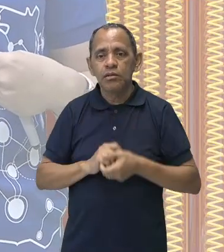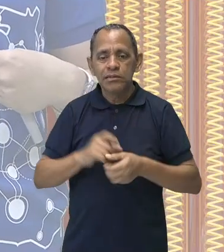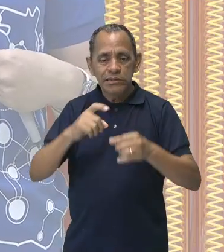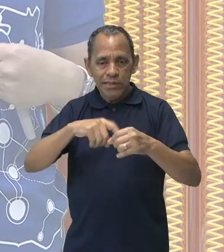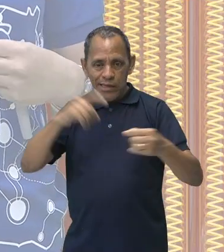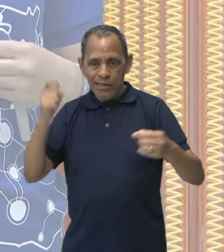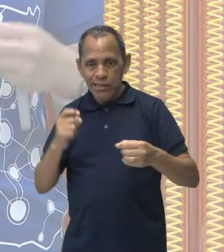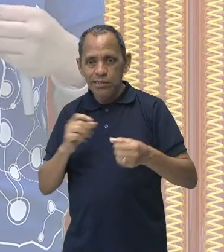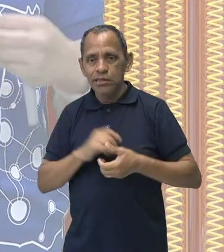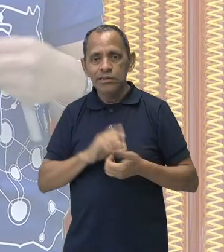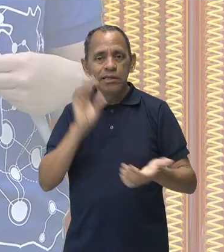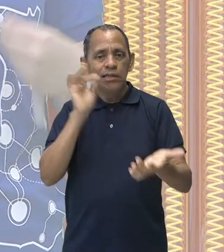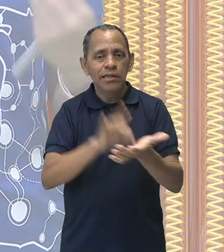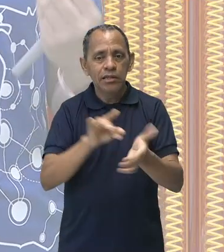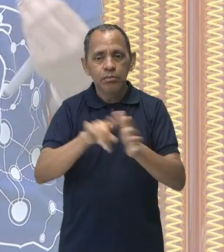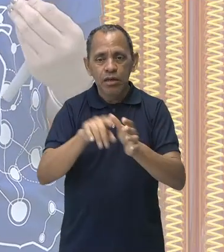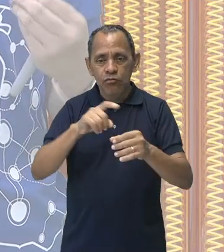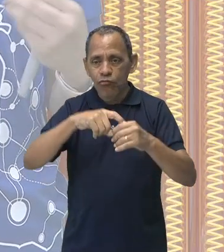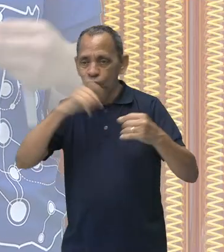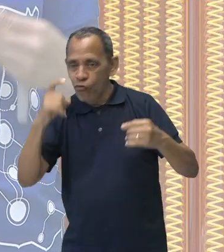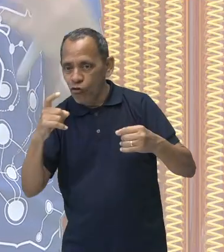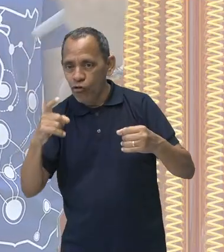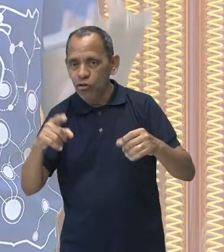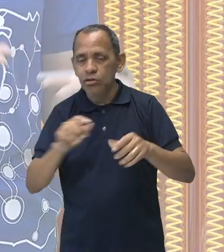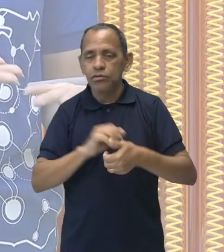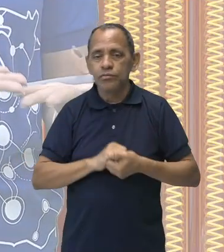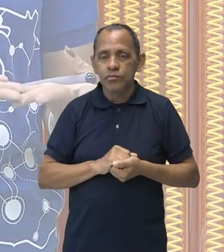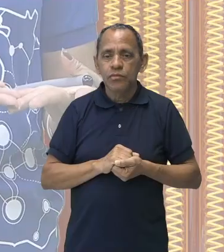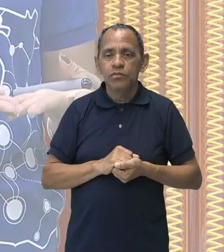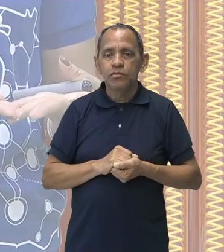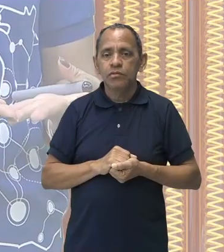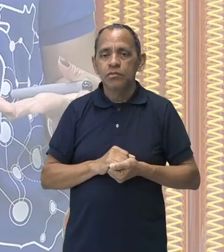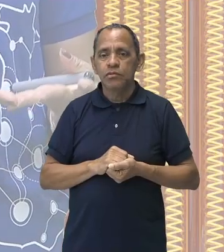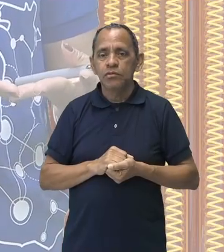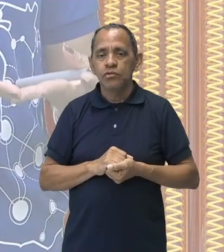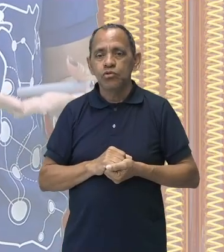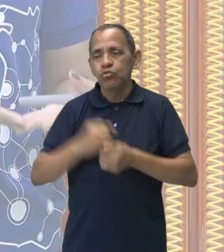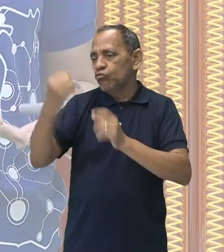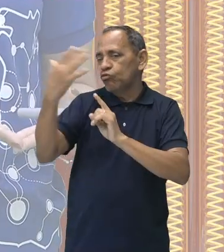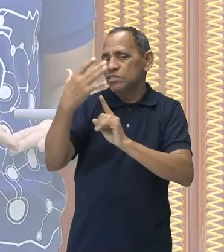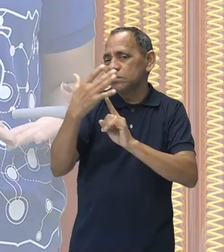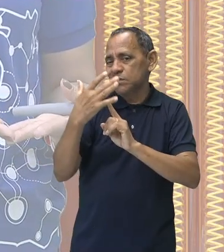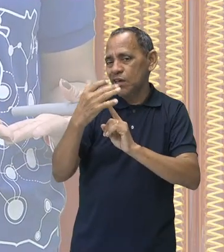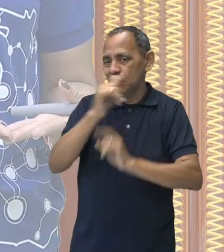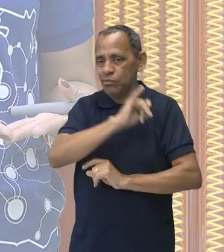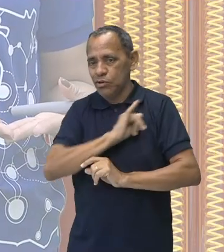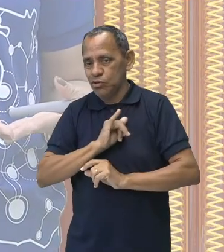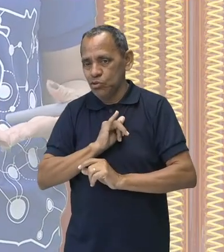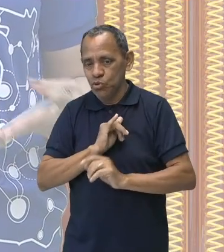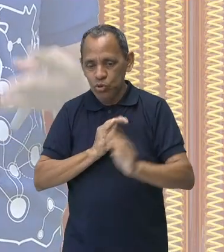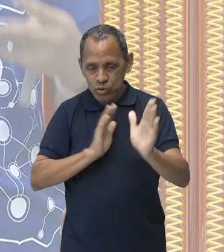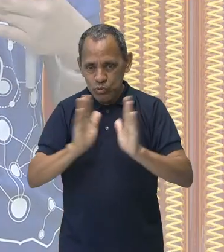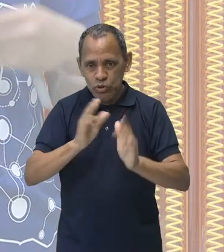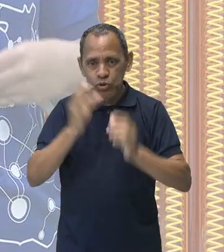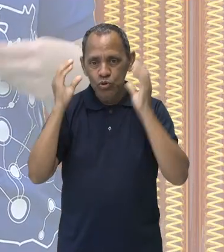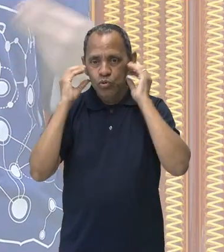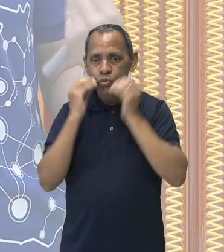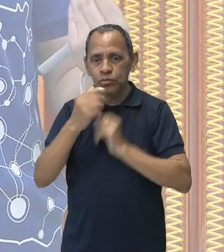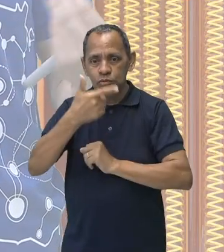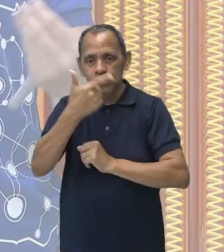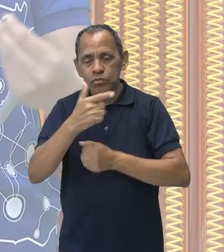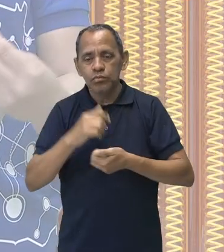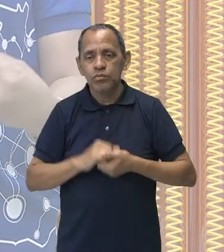real. Então, essas causas, né, não estavam abalando mais o imperador Dom Pedro II. E